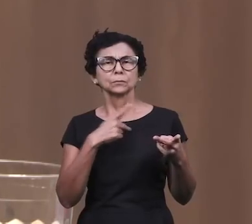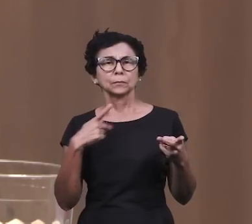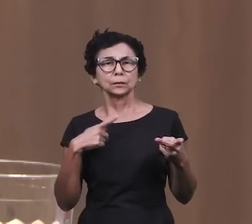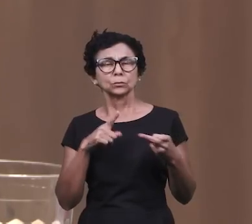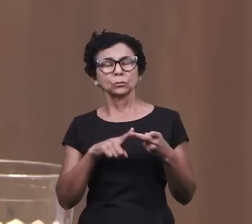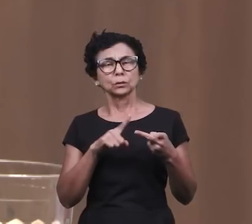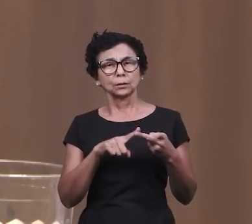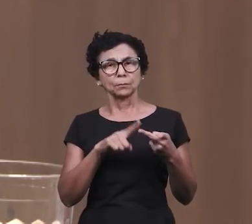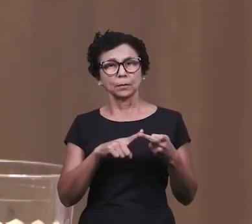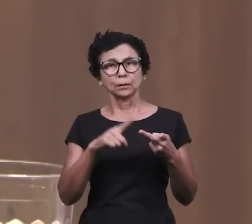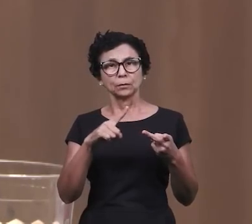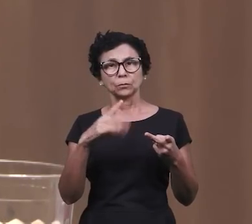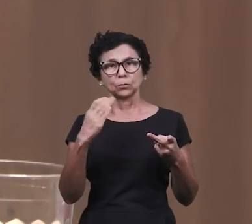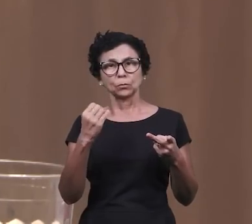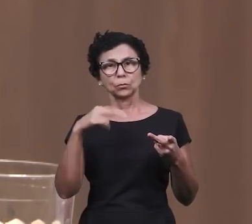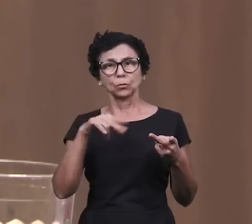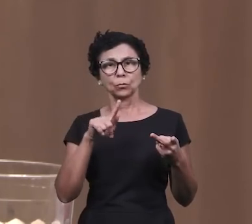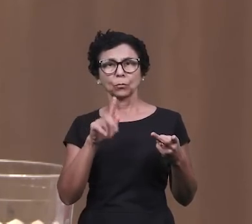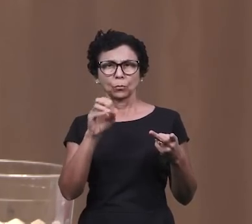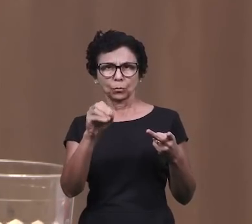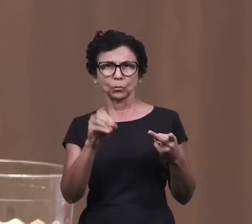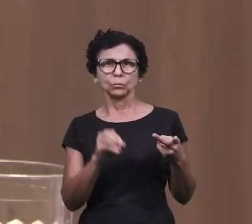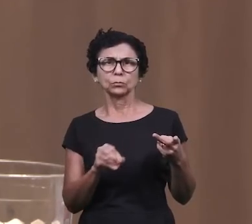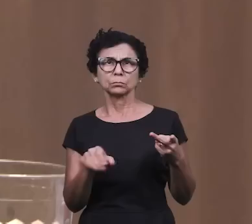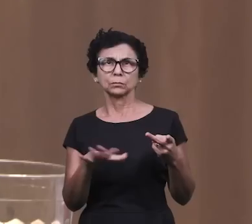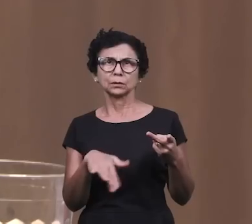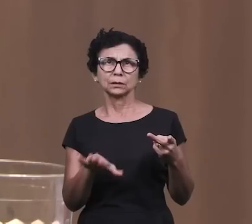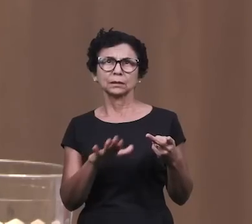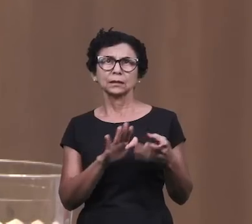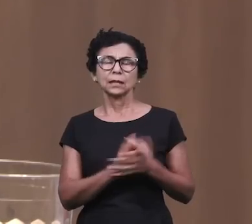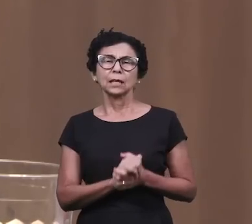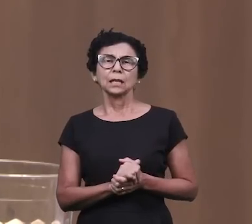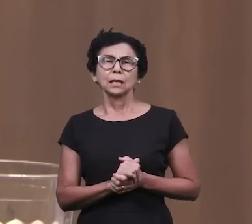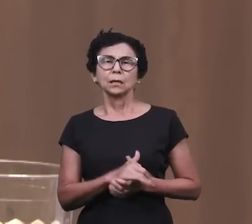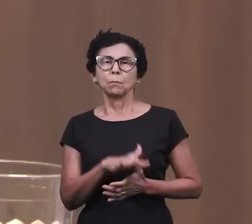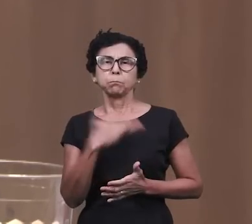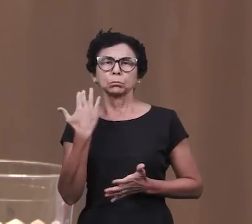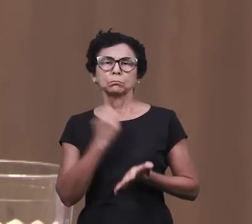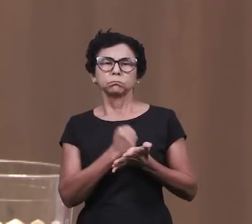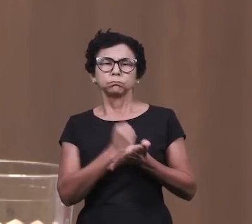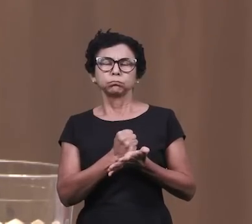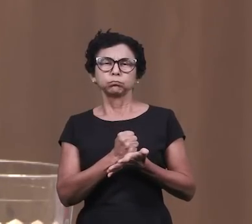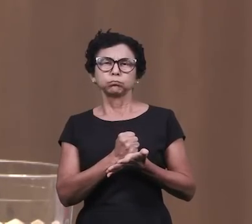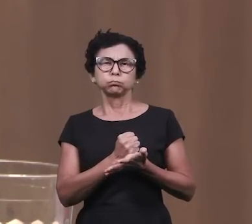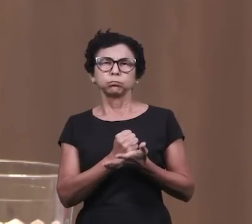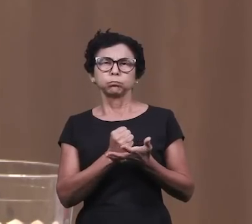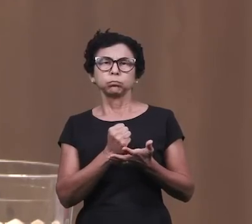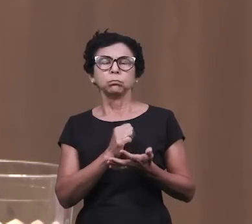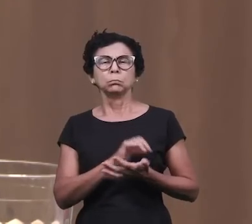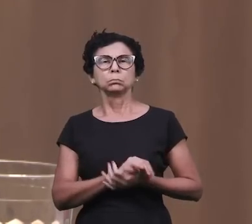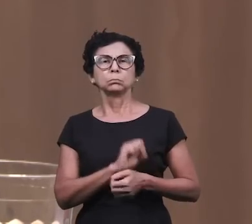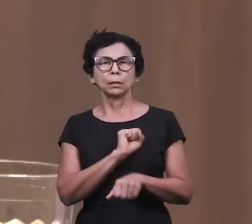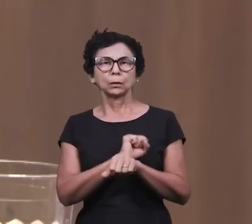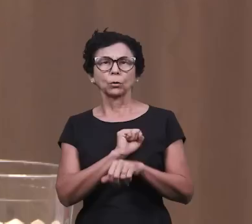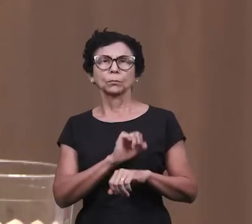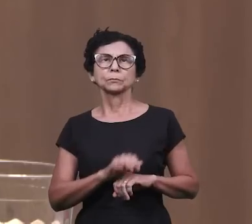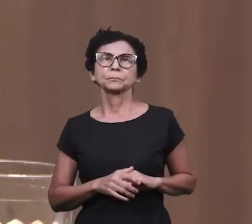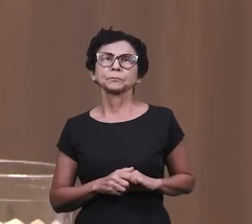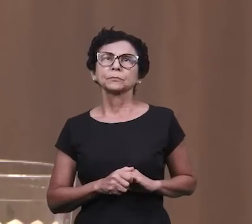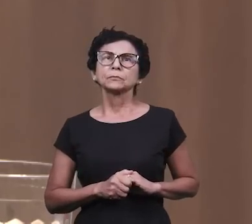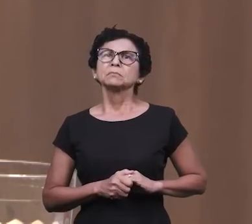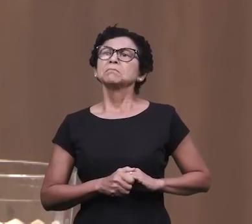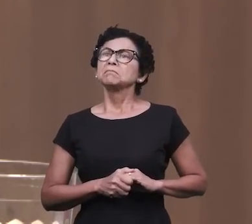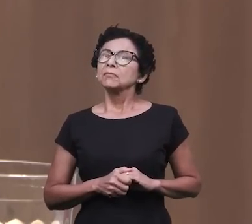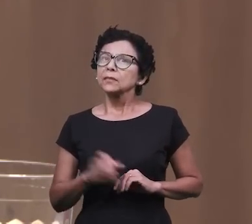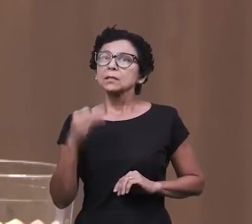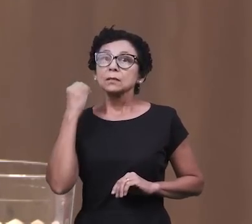que era do Congo, né? Aliás, ele veio a falecer mais tarde por questão de parada cardíaca. Mas o Makonga Mobila era já um elemento